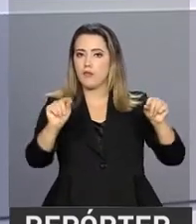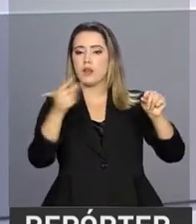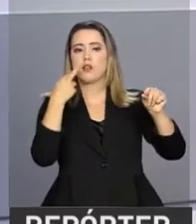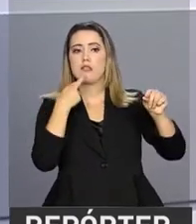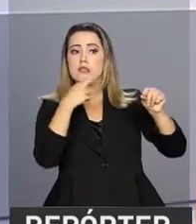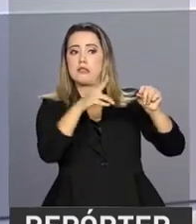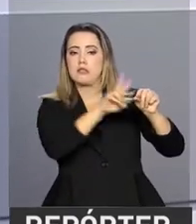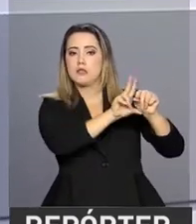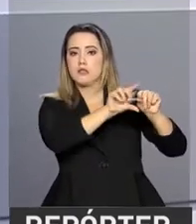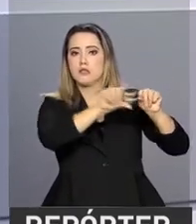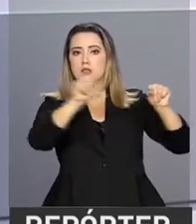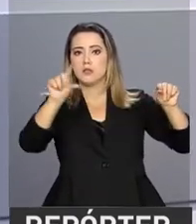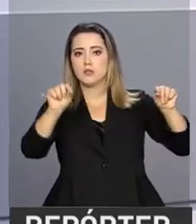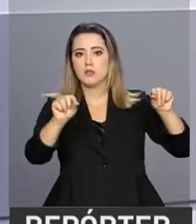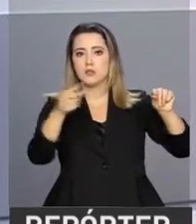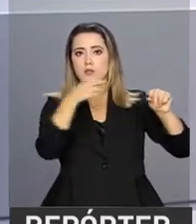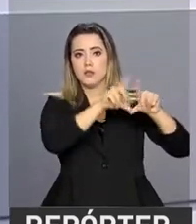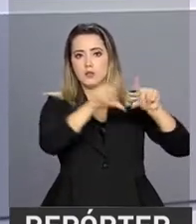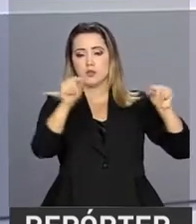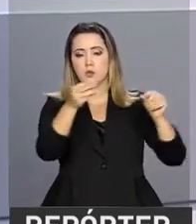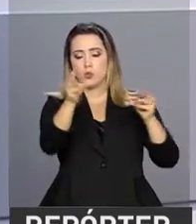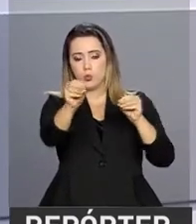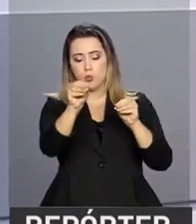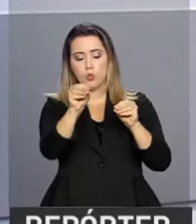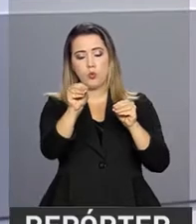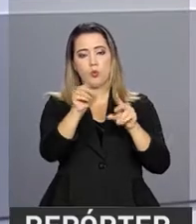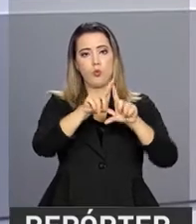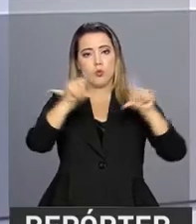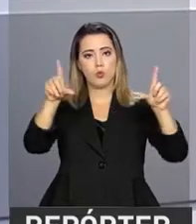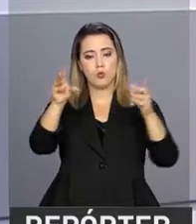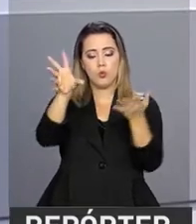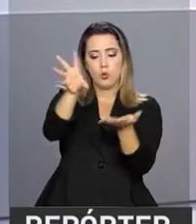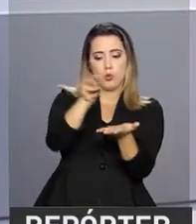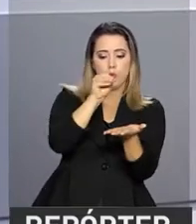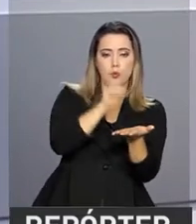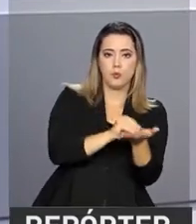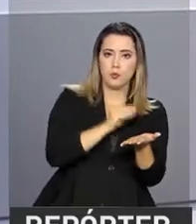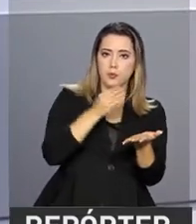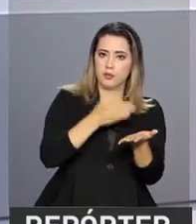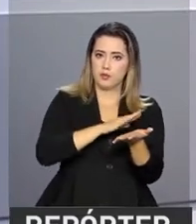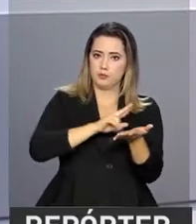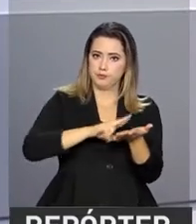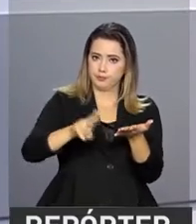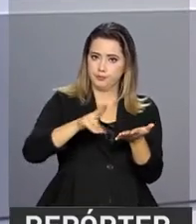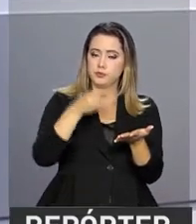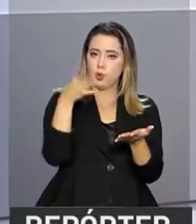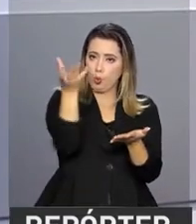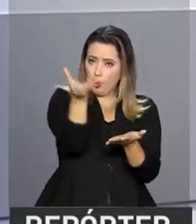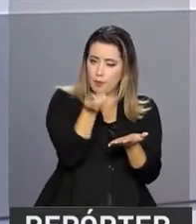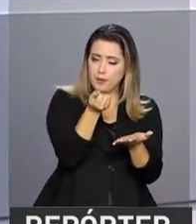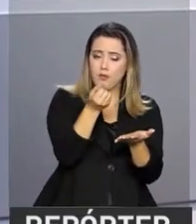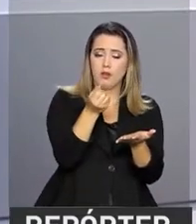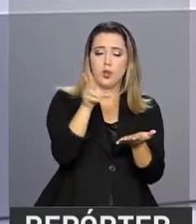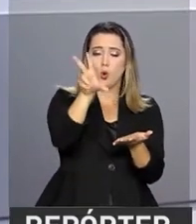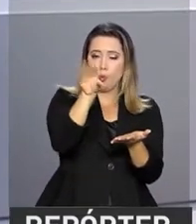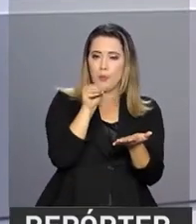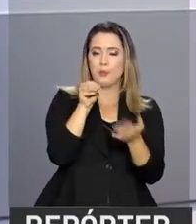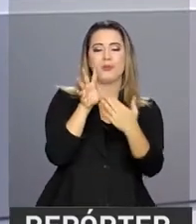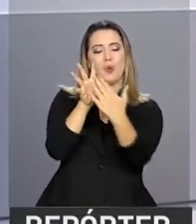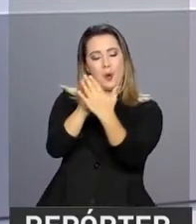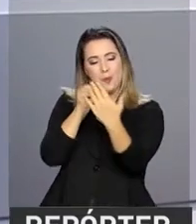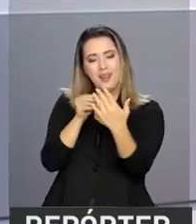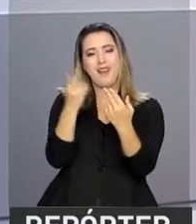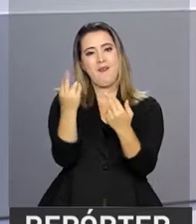respostas e no caderno de questões para o cartão resposta do exame esta frase é um dos mecanismos de segurança e